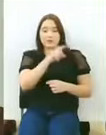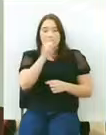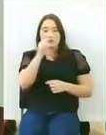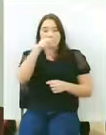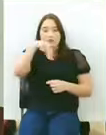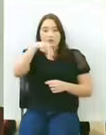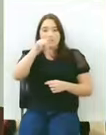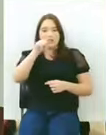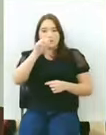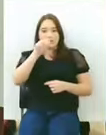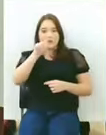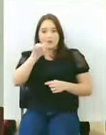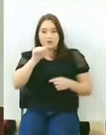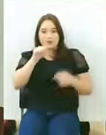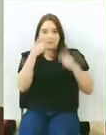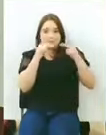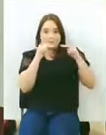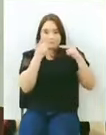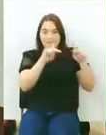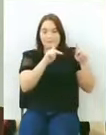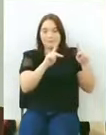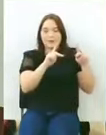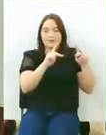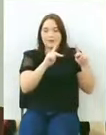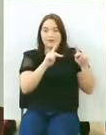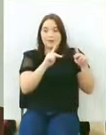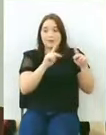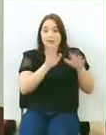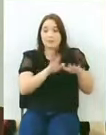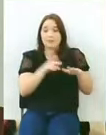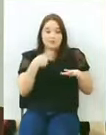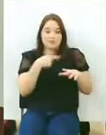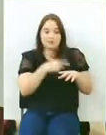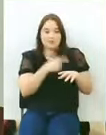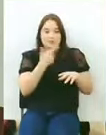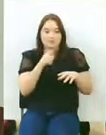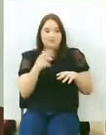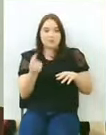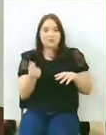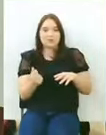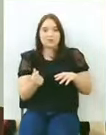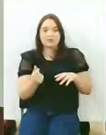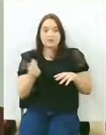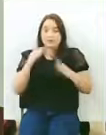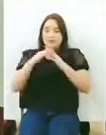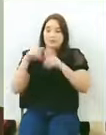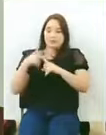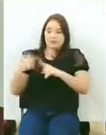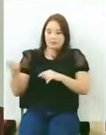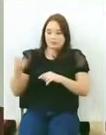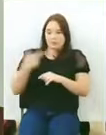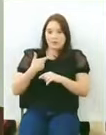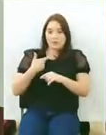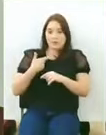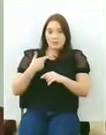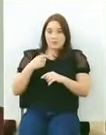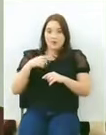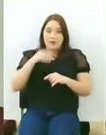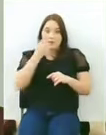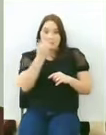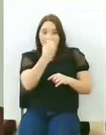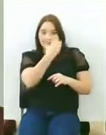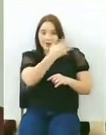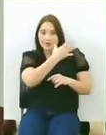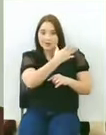para lecionar no seminário da igreja presbiteriana de lá. Mas eu não tinha dinheiro para ir. A igreja pagou a minha passagem